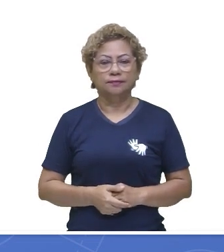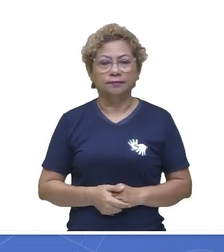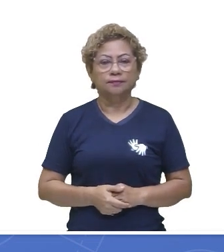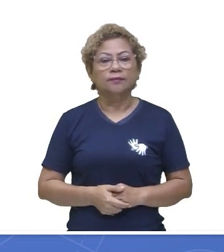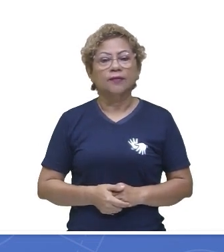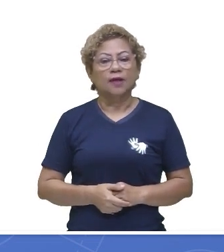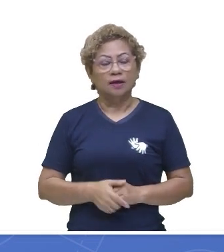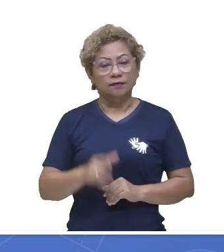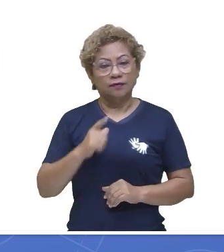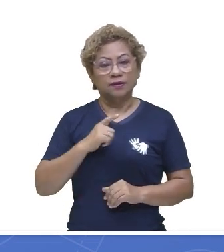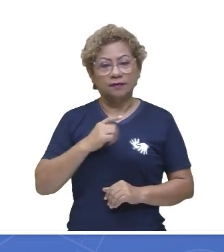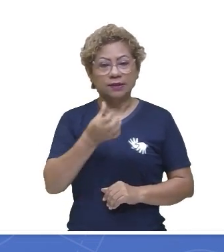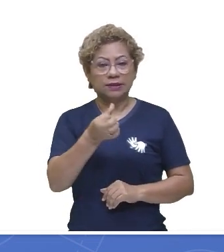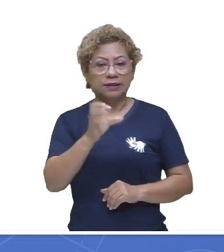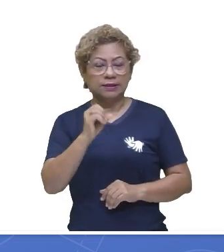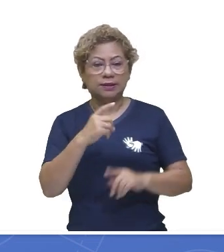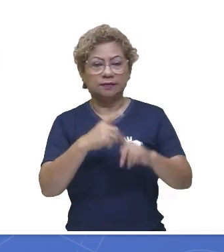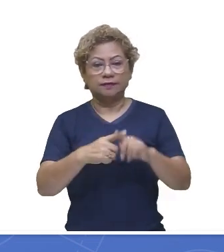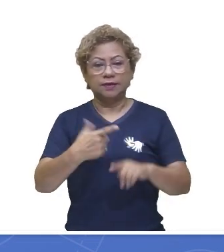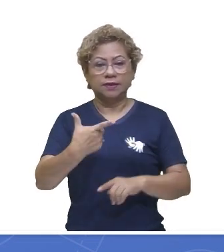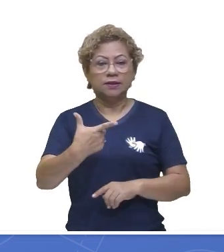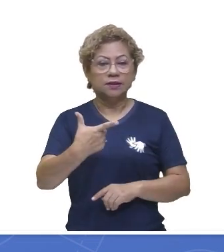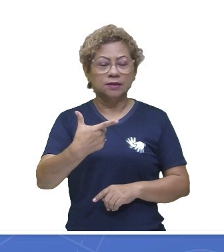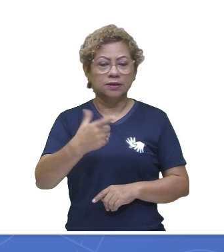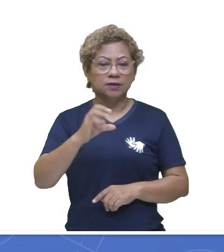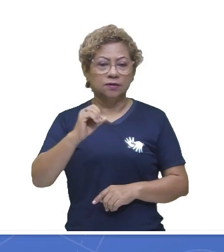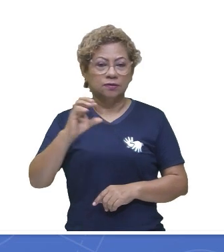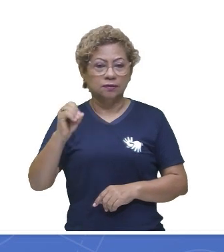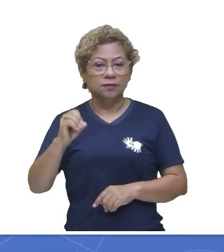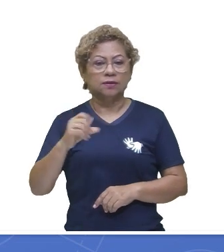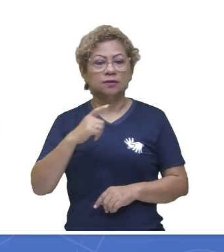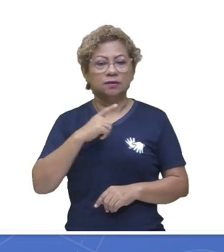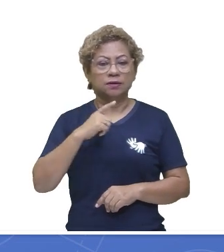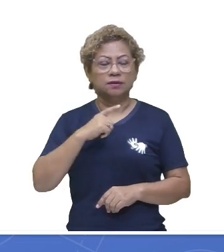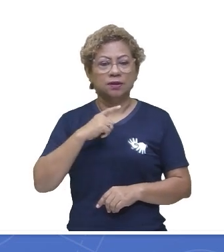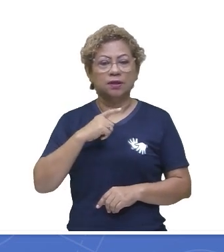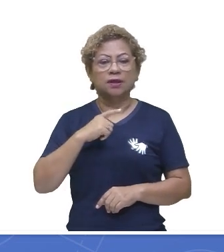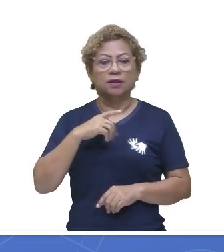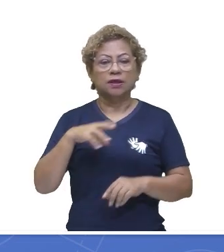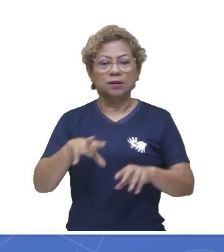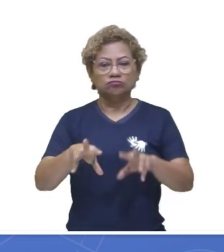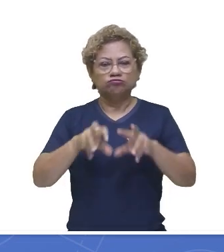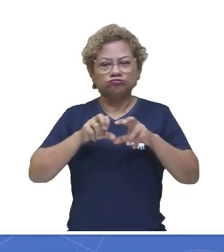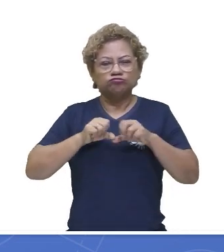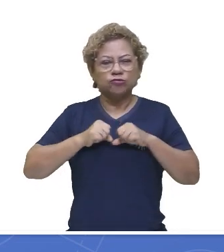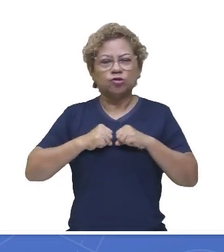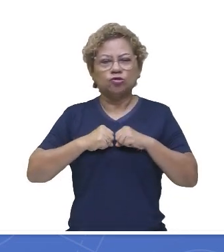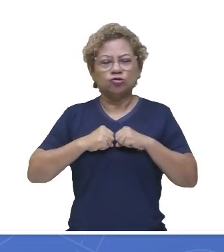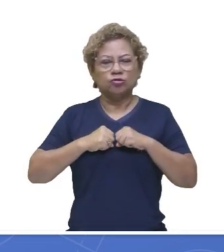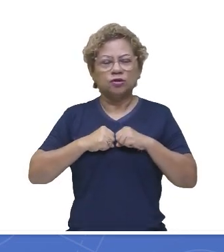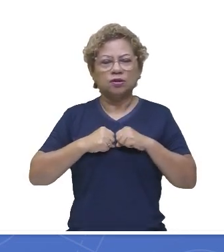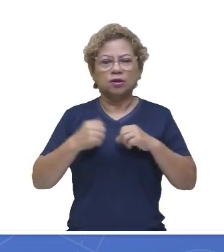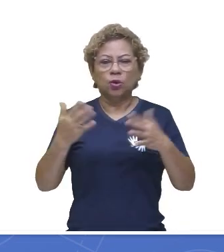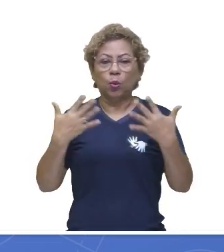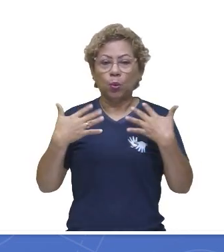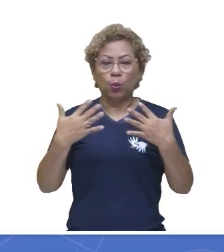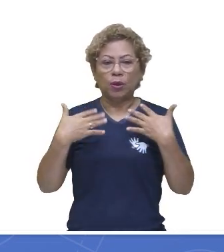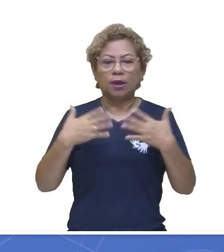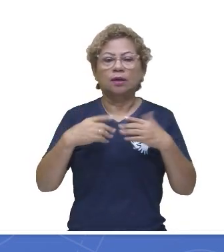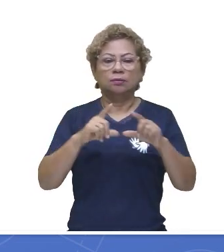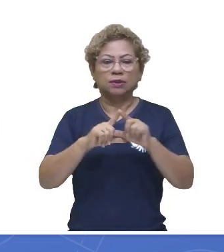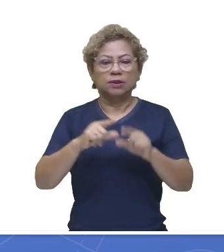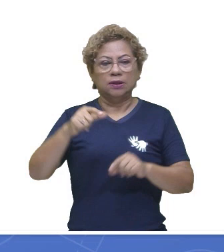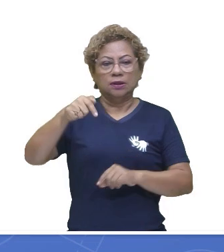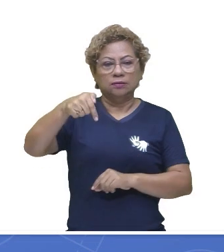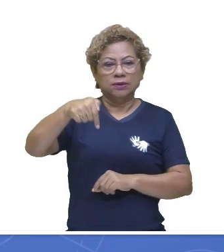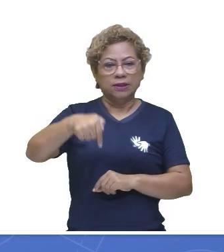zeros lá, nós vamos encontrar então que esse corpo recebeu 12.000 calorias para aumentar sua temperatura em 200 graus